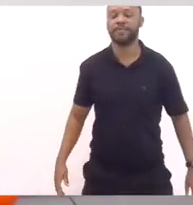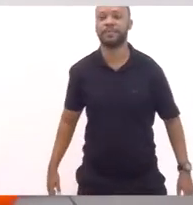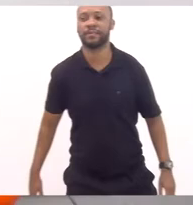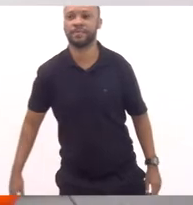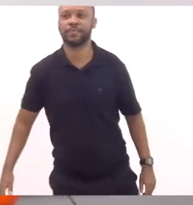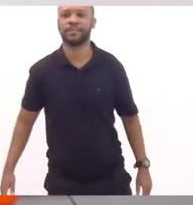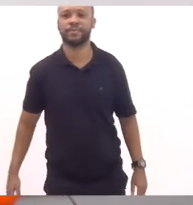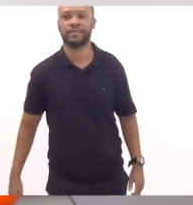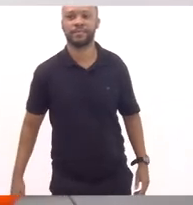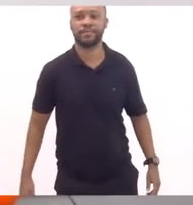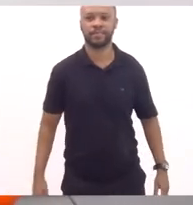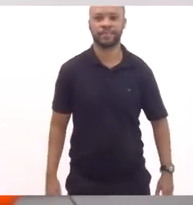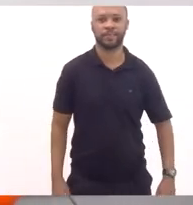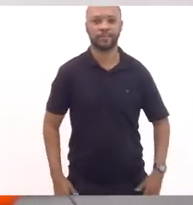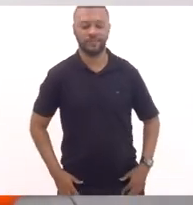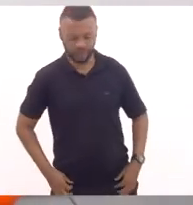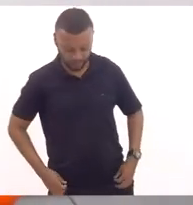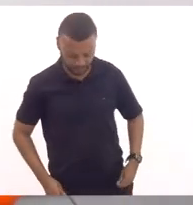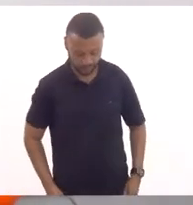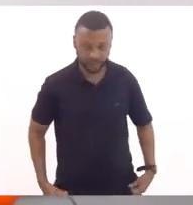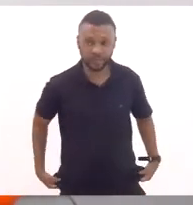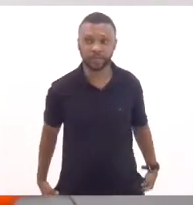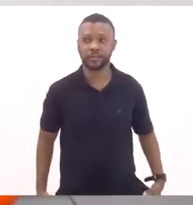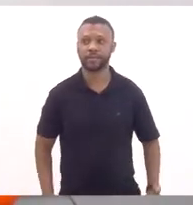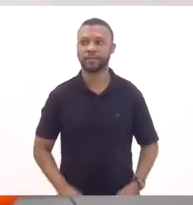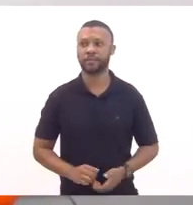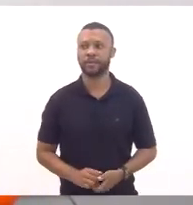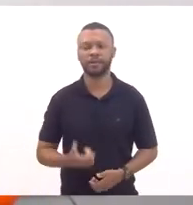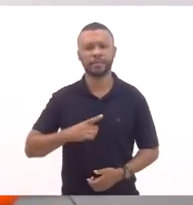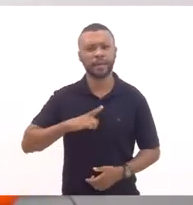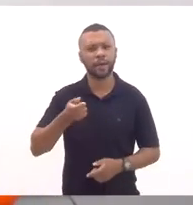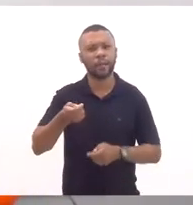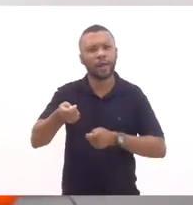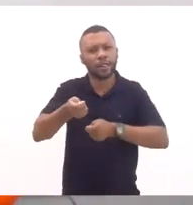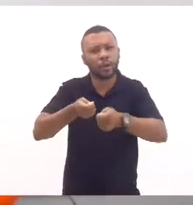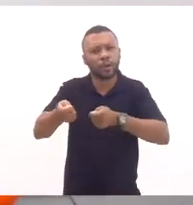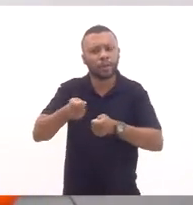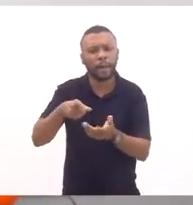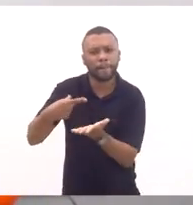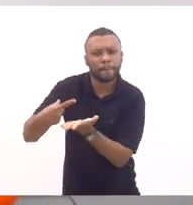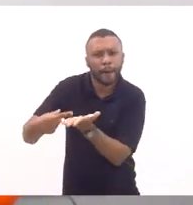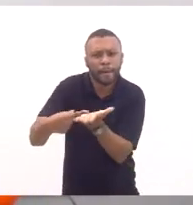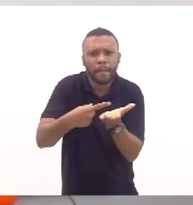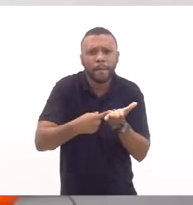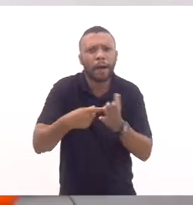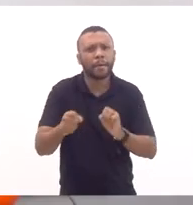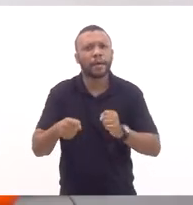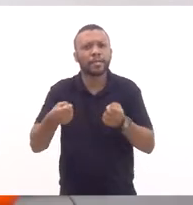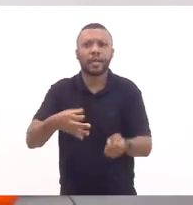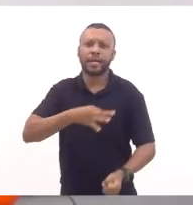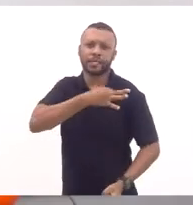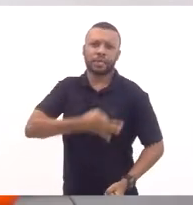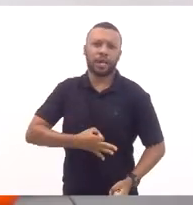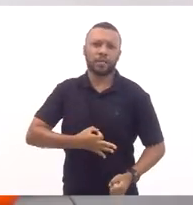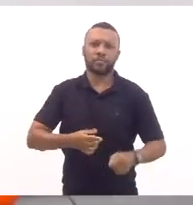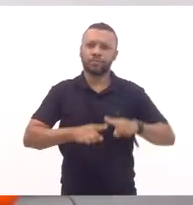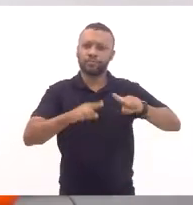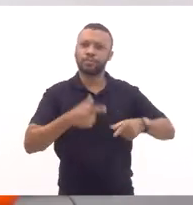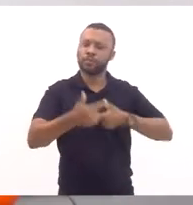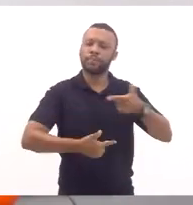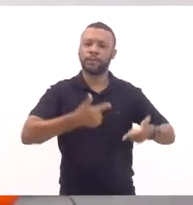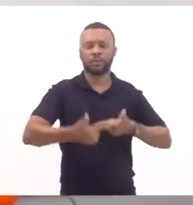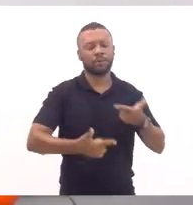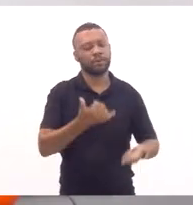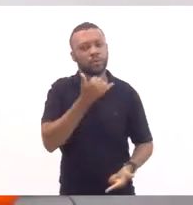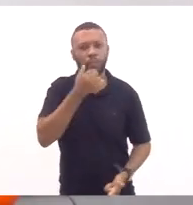tem um mínimo de negociação para chegar num termo comum para garantir a dignidade do trabalhador, isso é um absurdo.